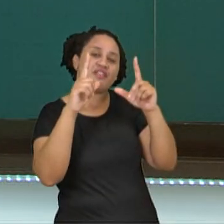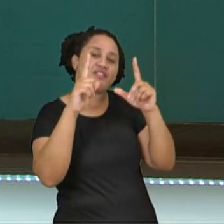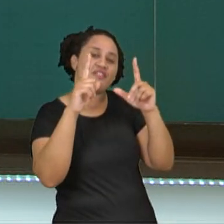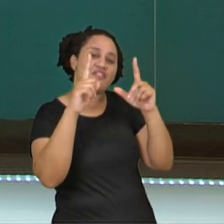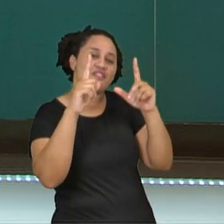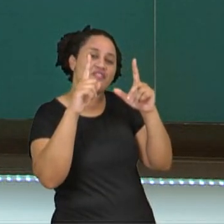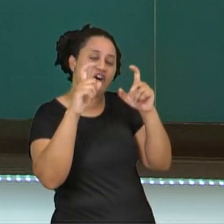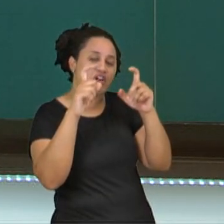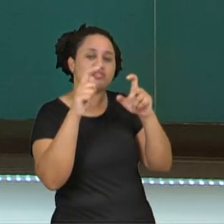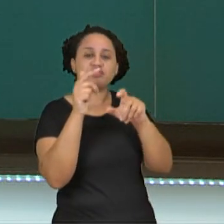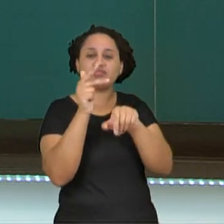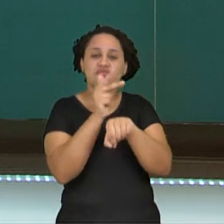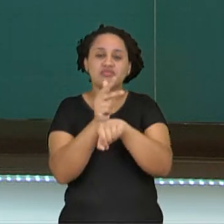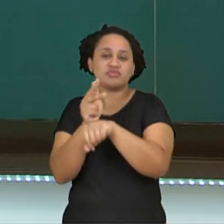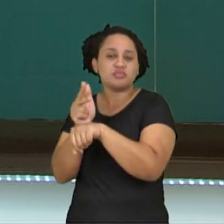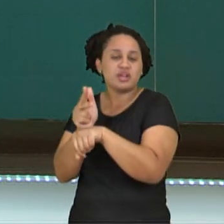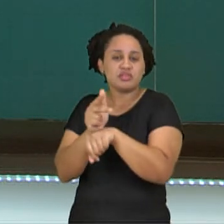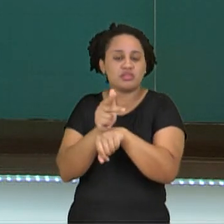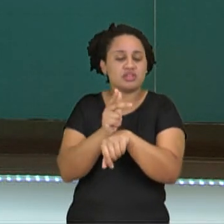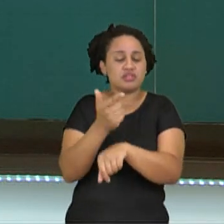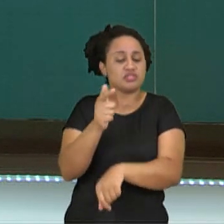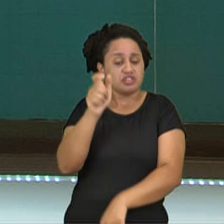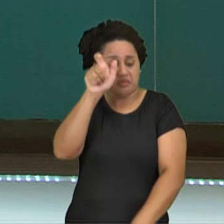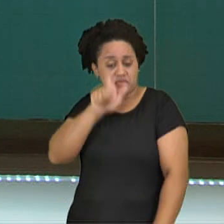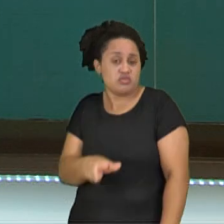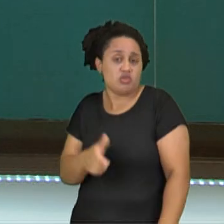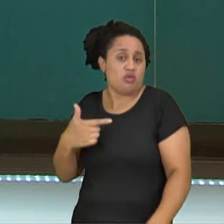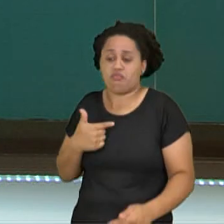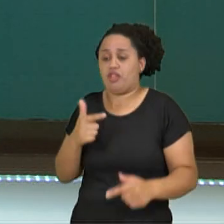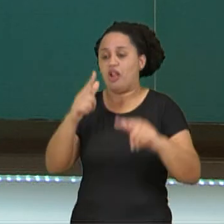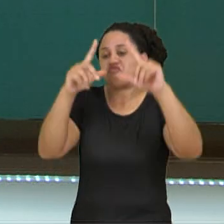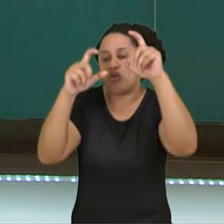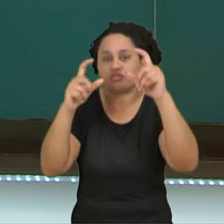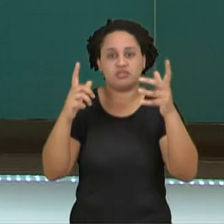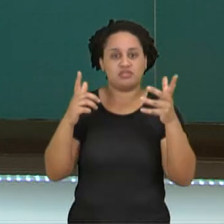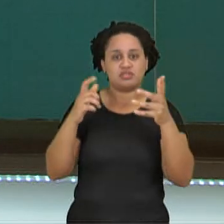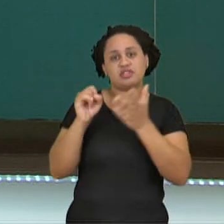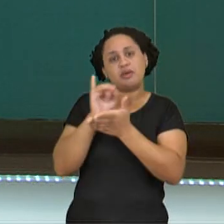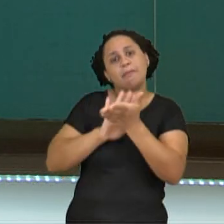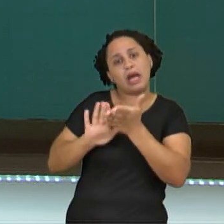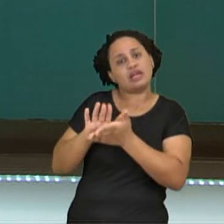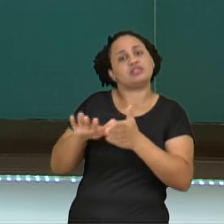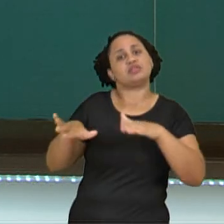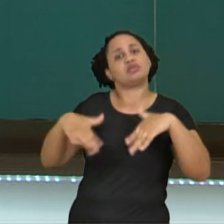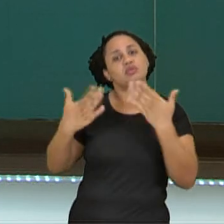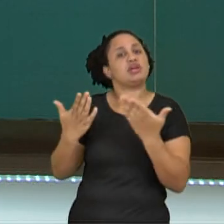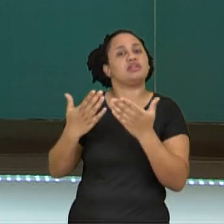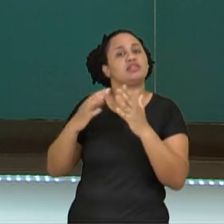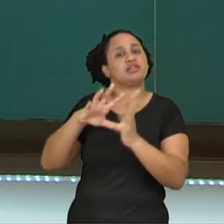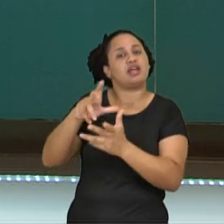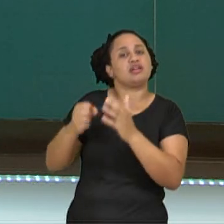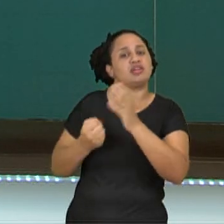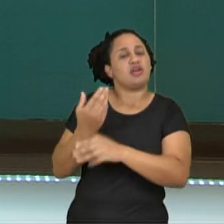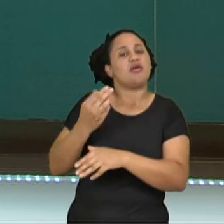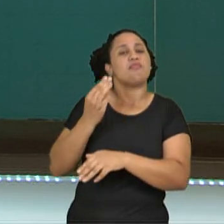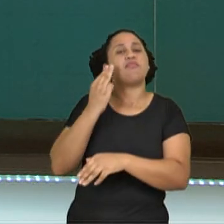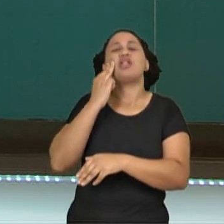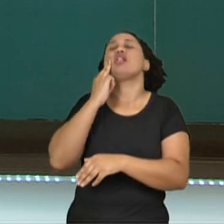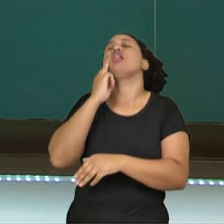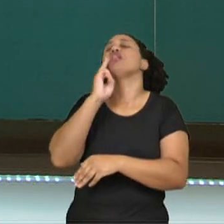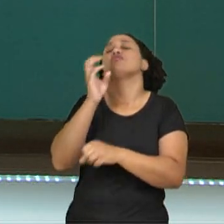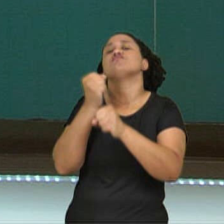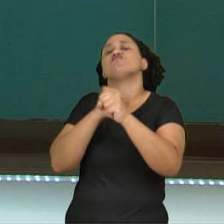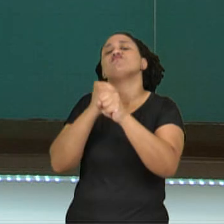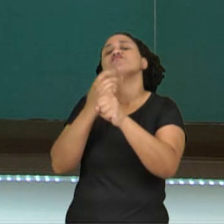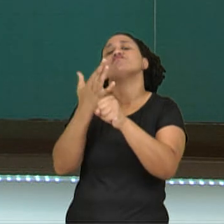existia filmadora, nem pessoas para registrar imagens quando a Terra se formou há milhões e milhões de anos